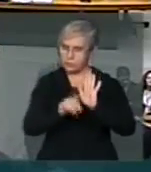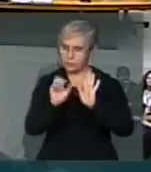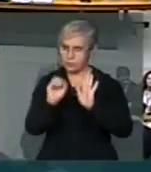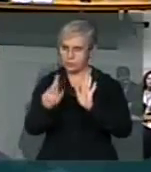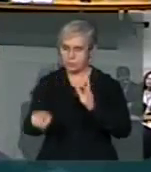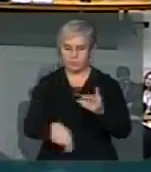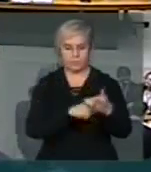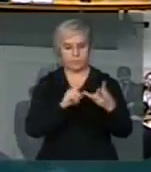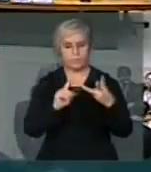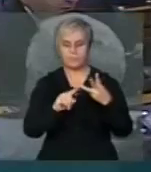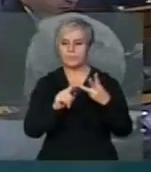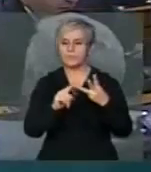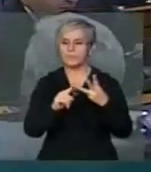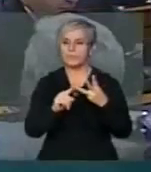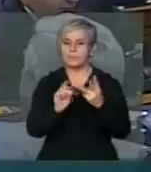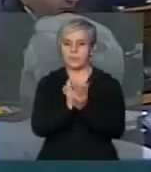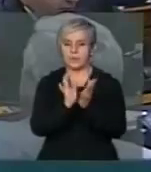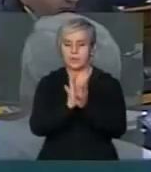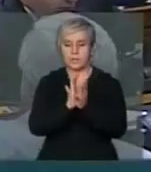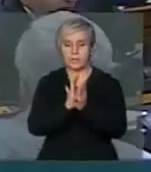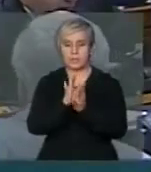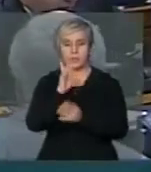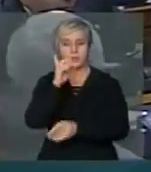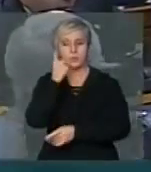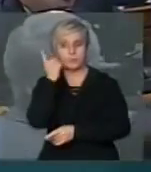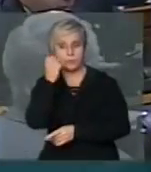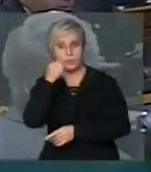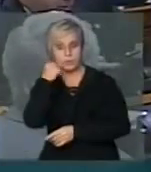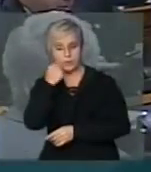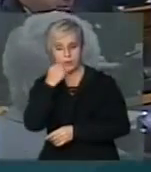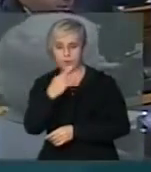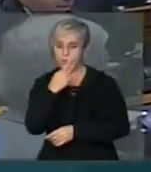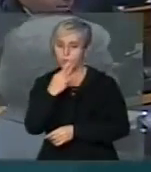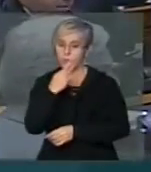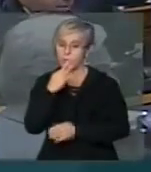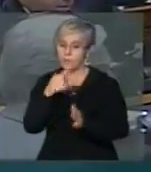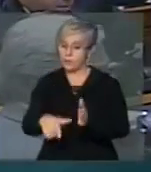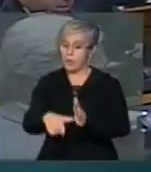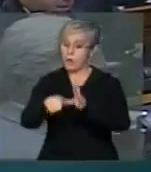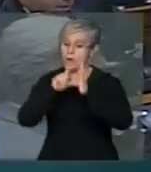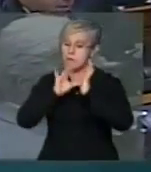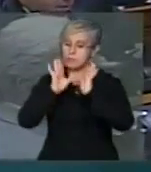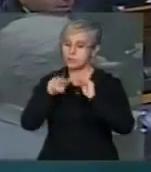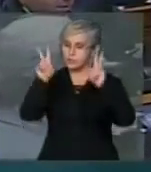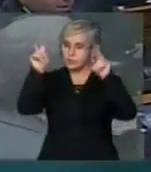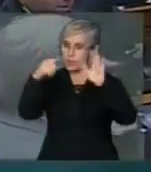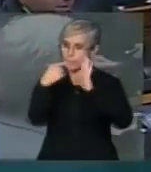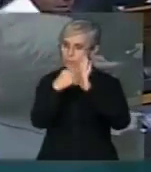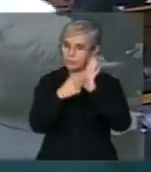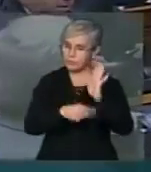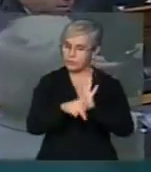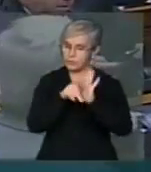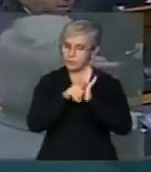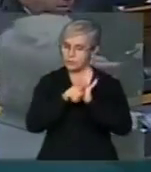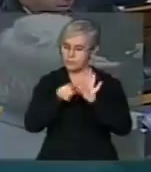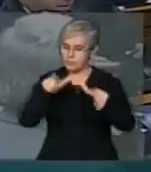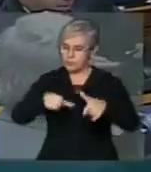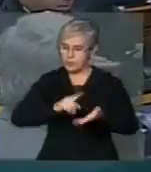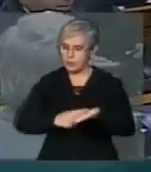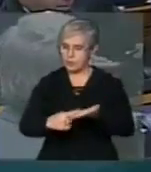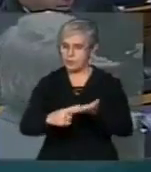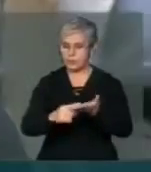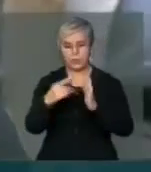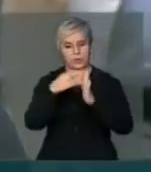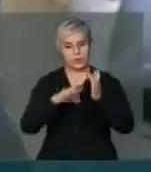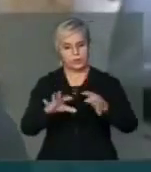3. Para que as congressistas tenham conhecimento antecipado dos itens constantes da pauta, o